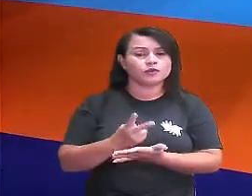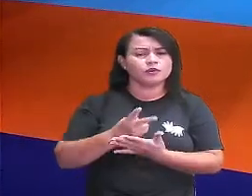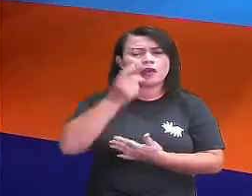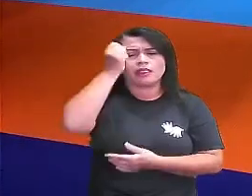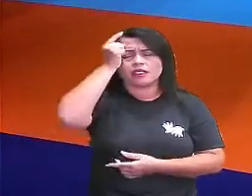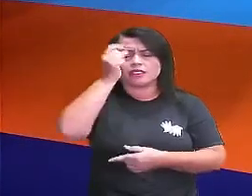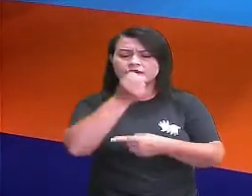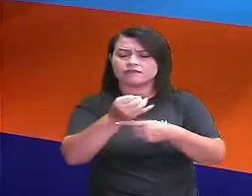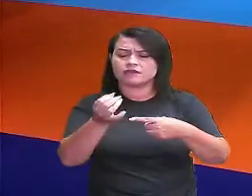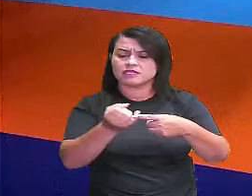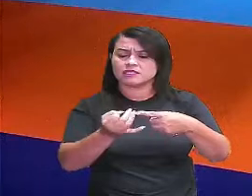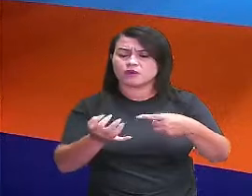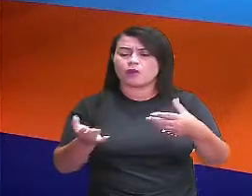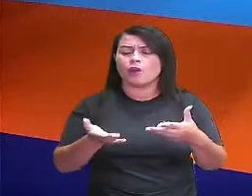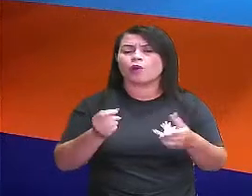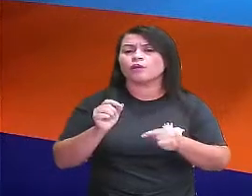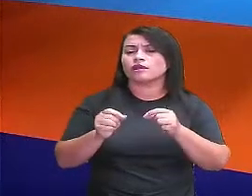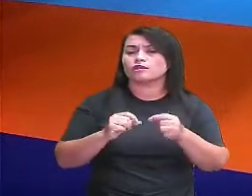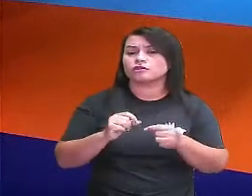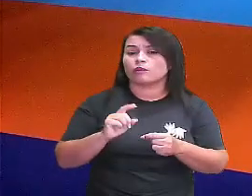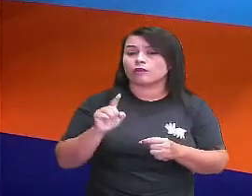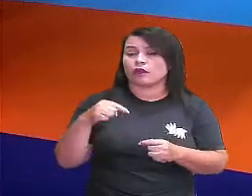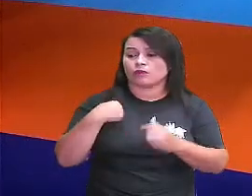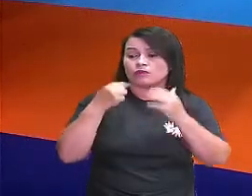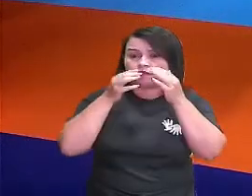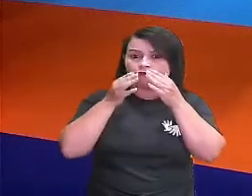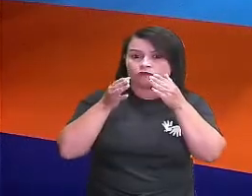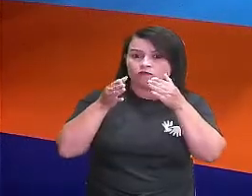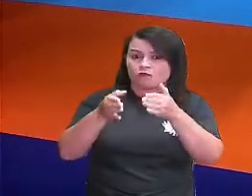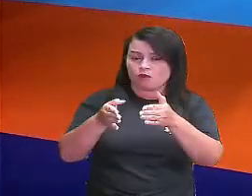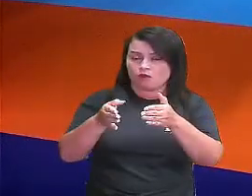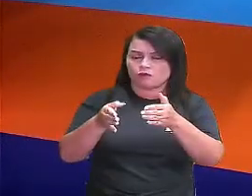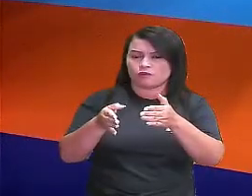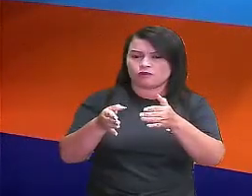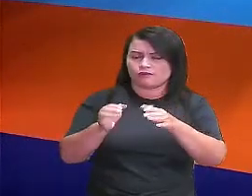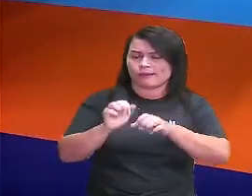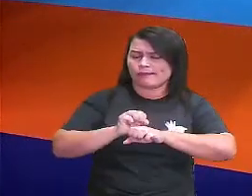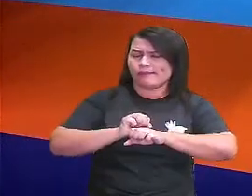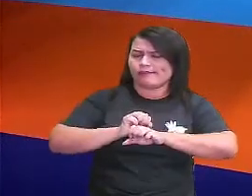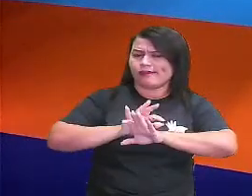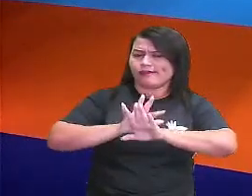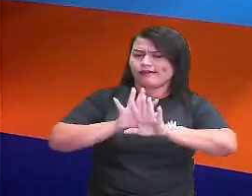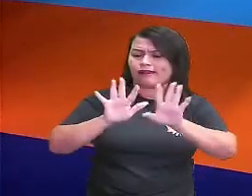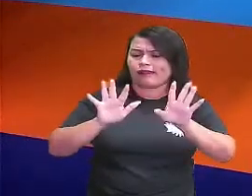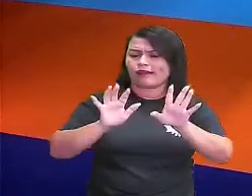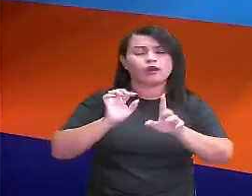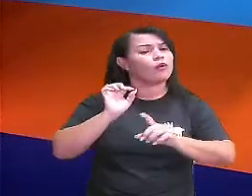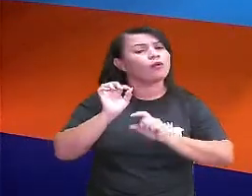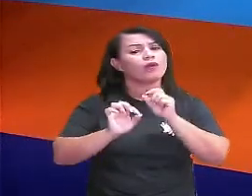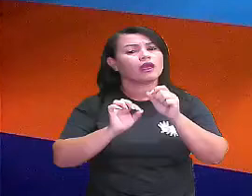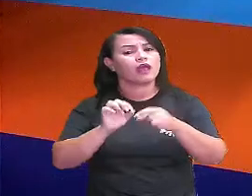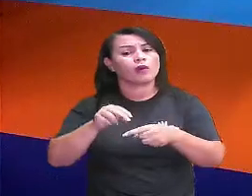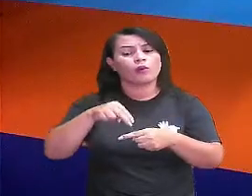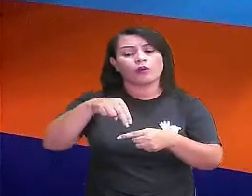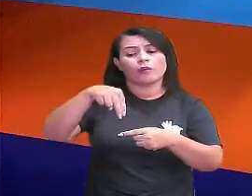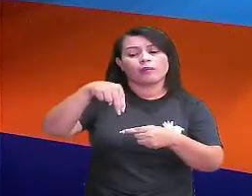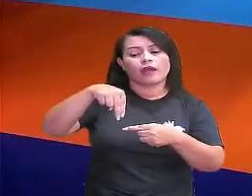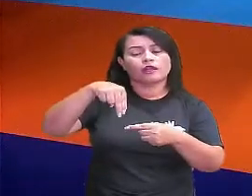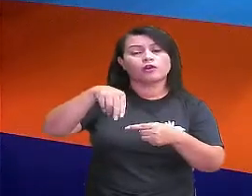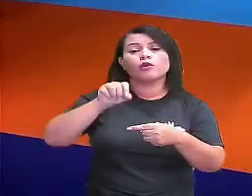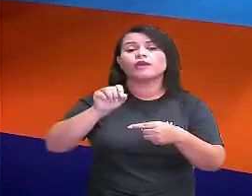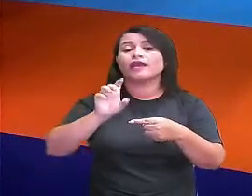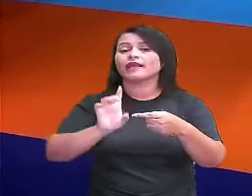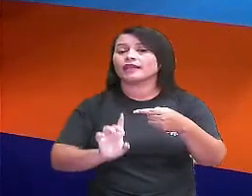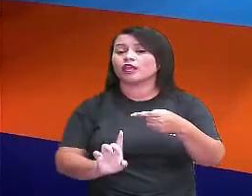fração. E aí, só para a gente frisar e deixar bem frisadinho o que é o numerador e o